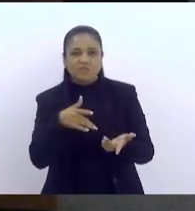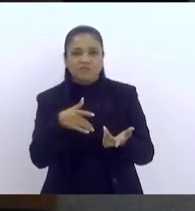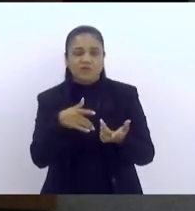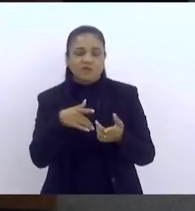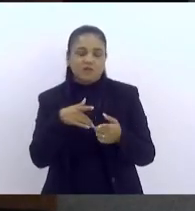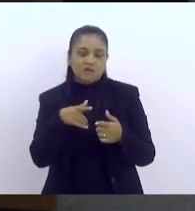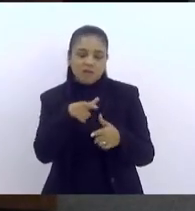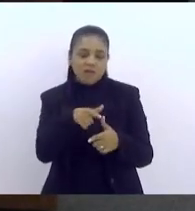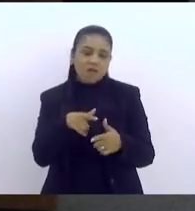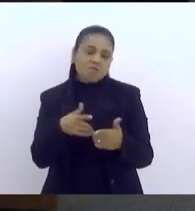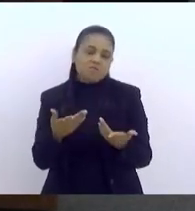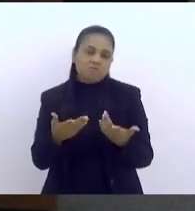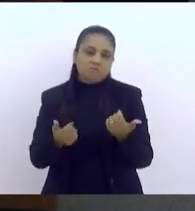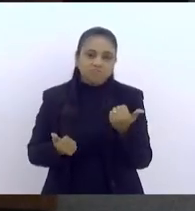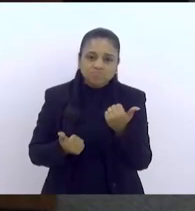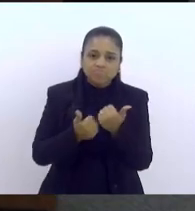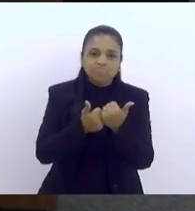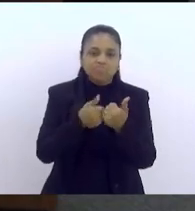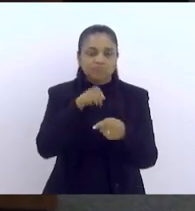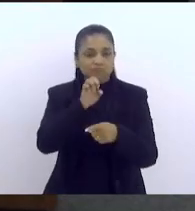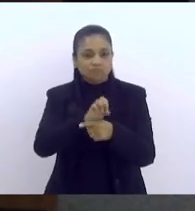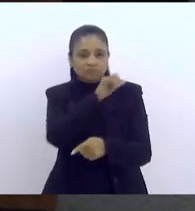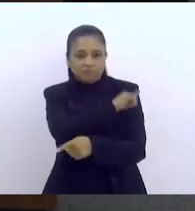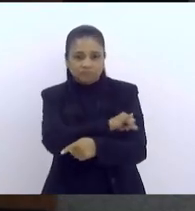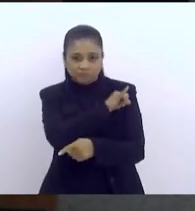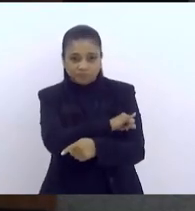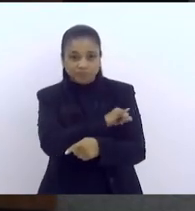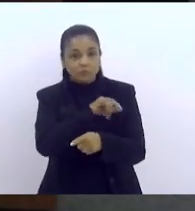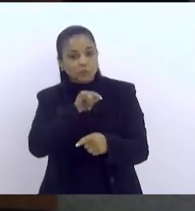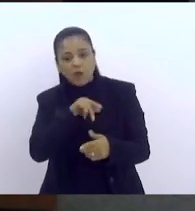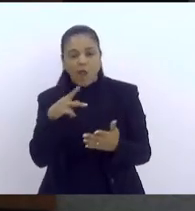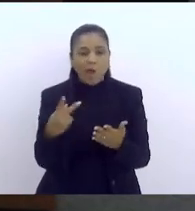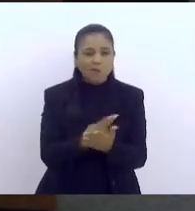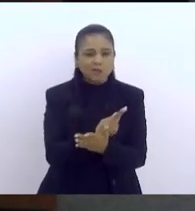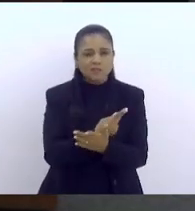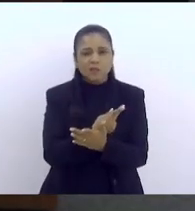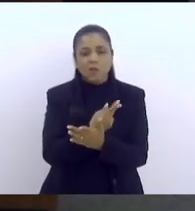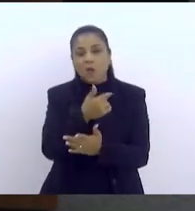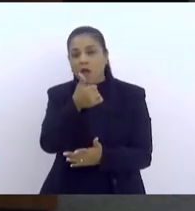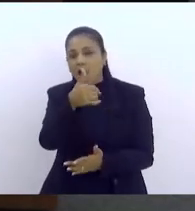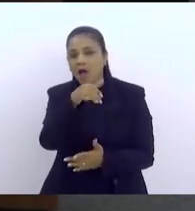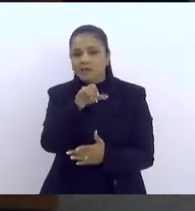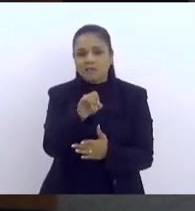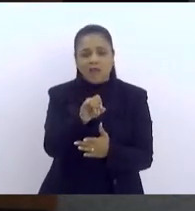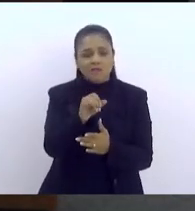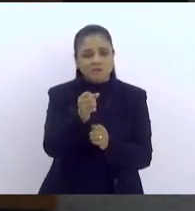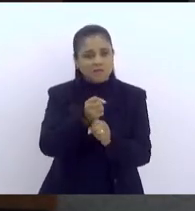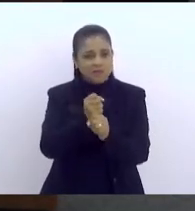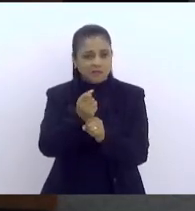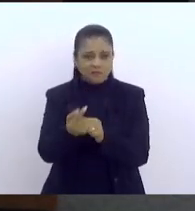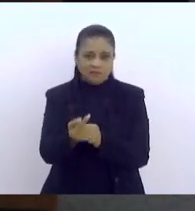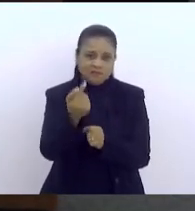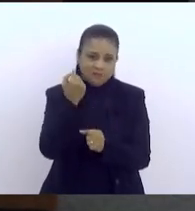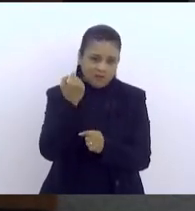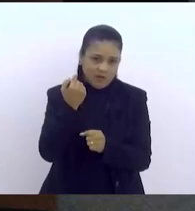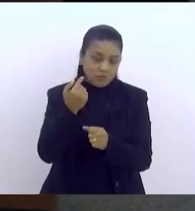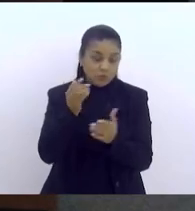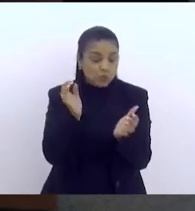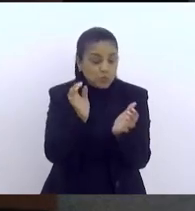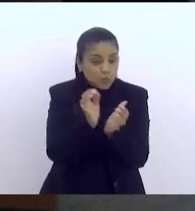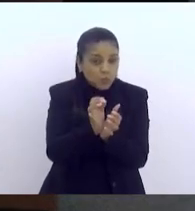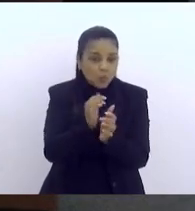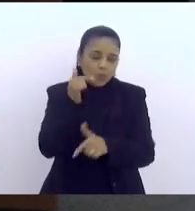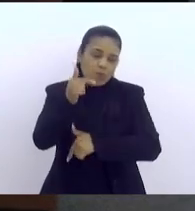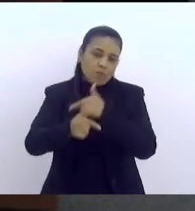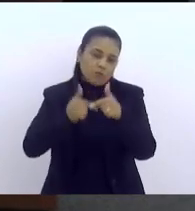Estado do Rio de Janeiro, por conta de um acontecimento que foi feito num outro grupo político, num outro tipo de manifestação. Eu